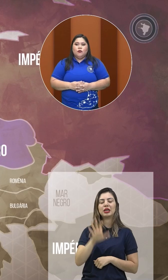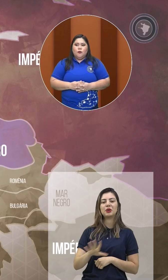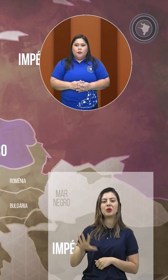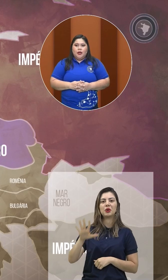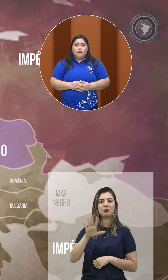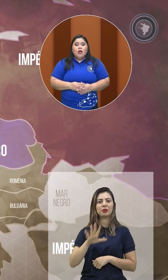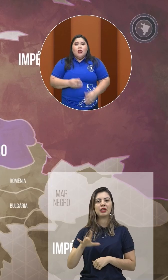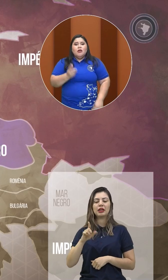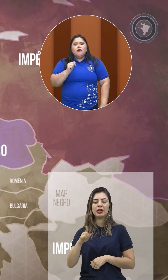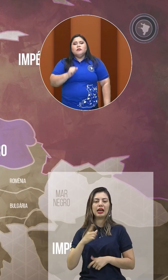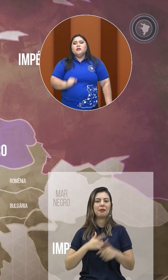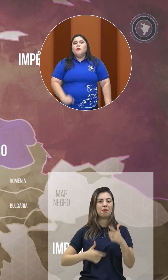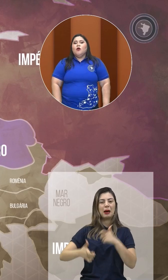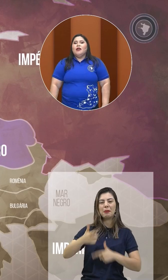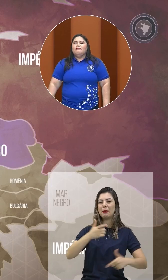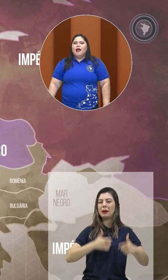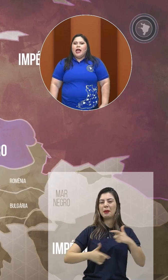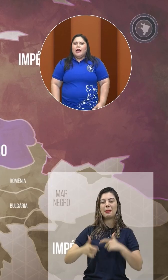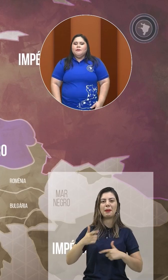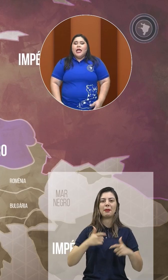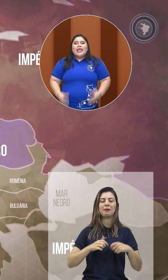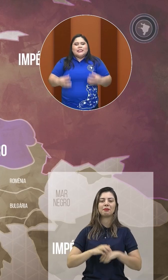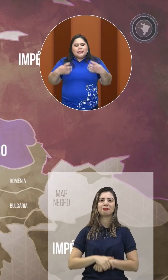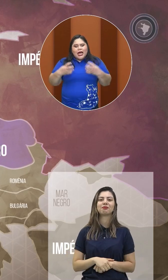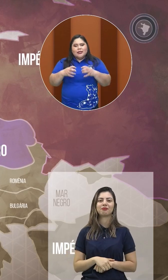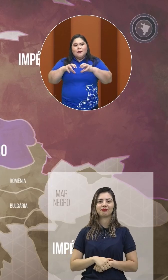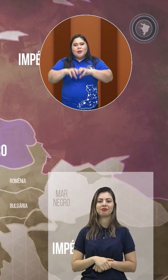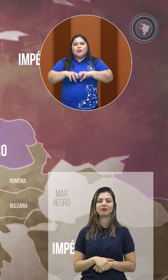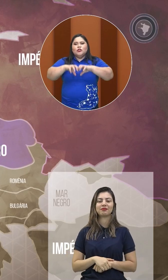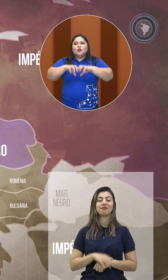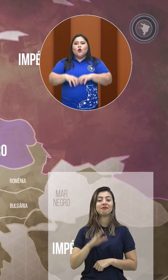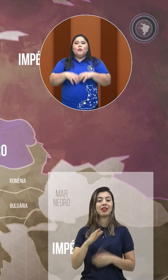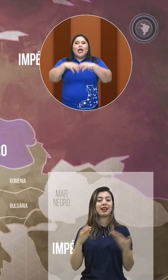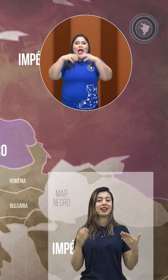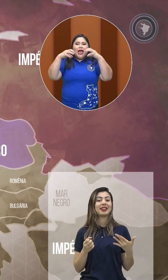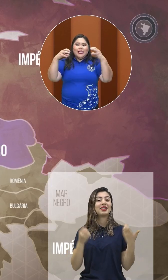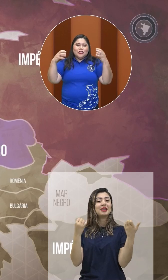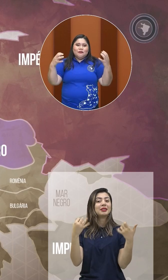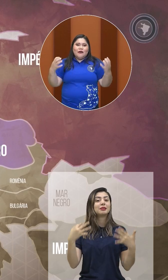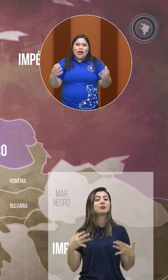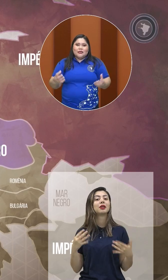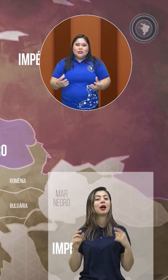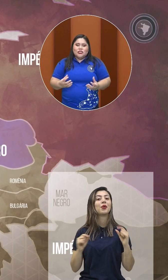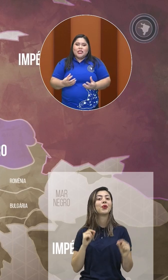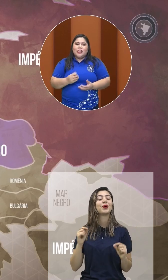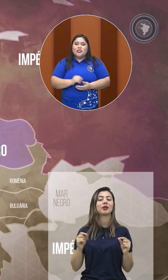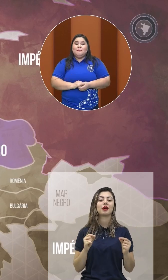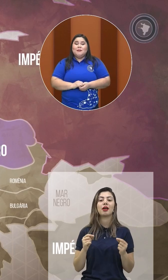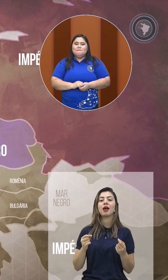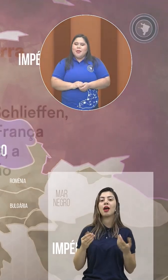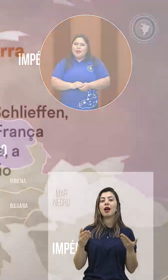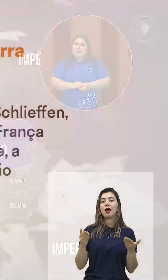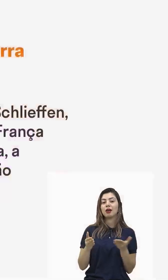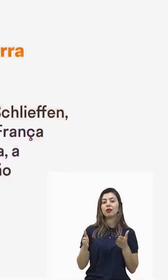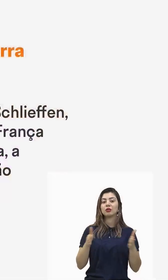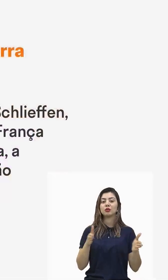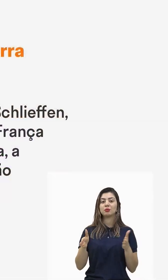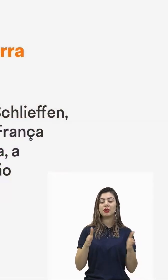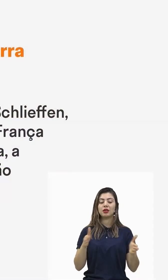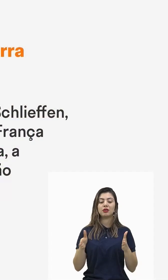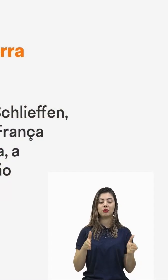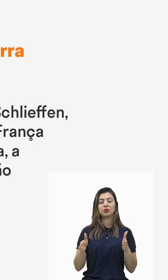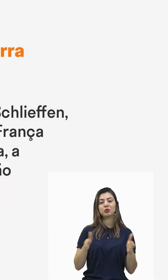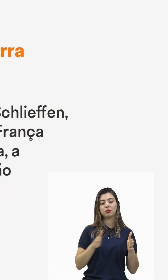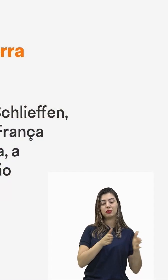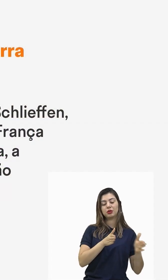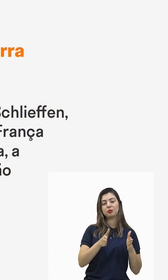aí europeu. E vamos então agora falar exatamente sobre as fases desta Primeira Guerra